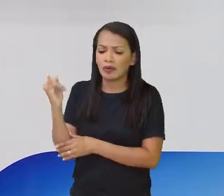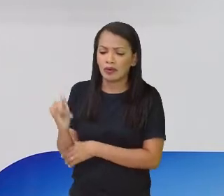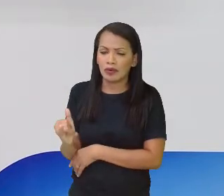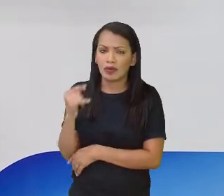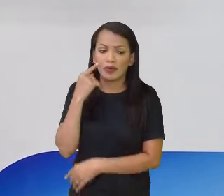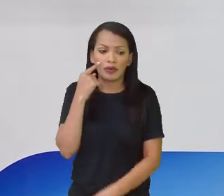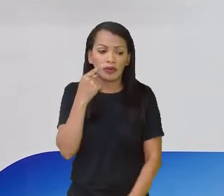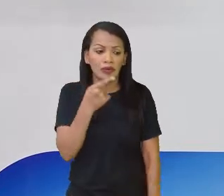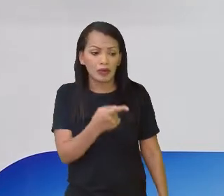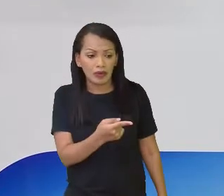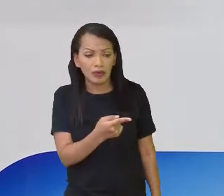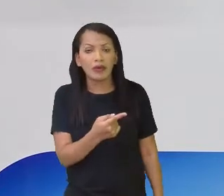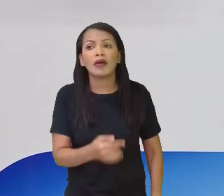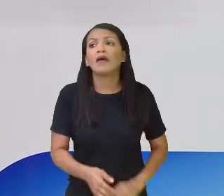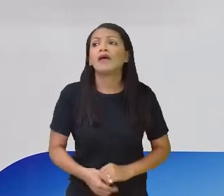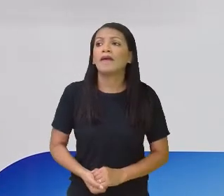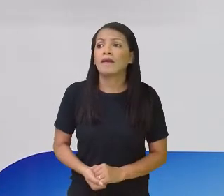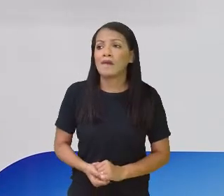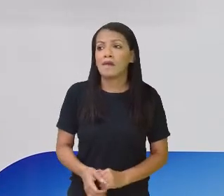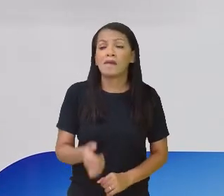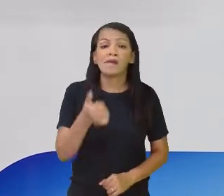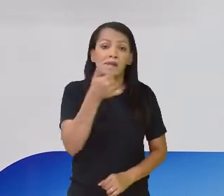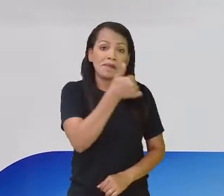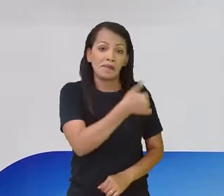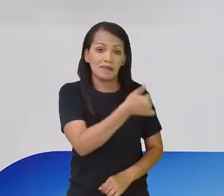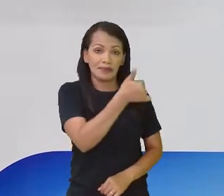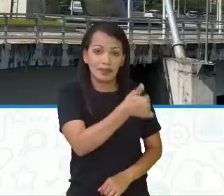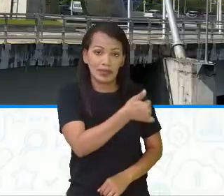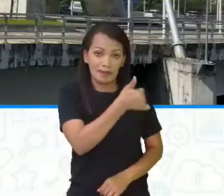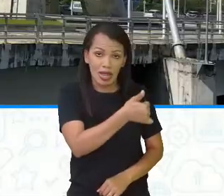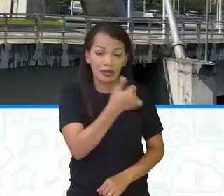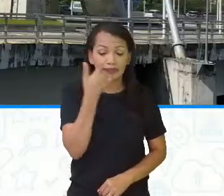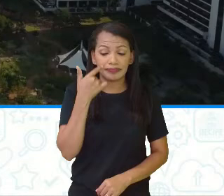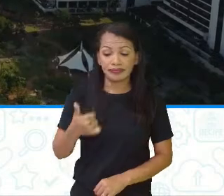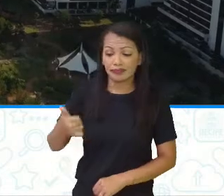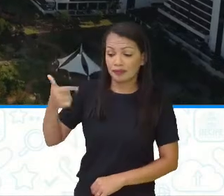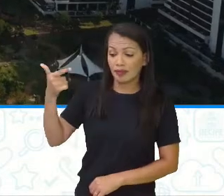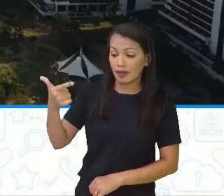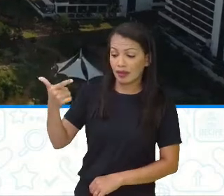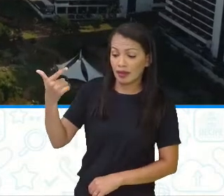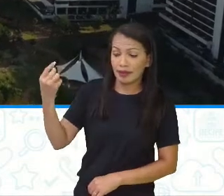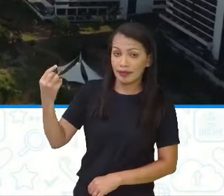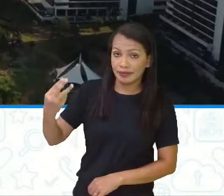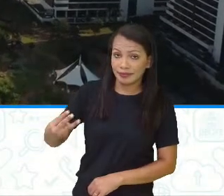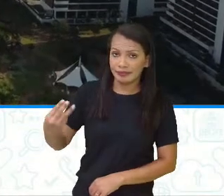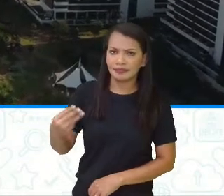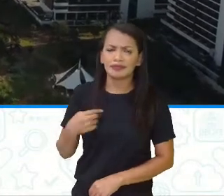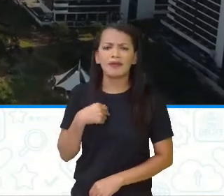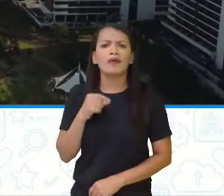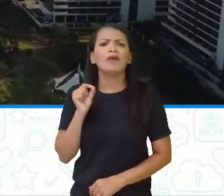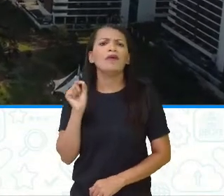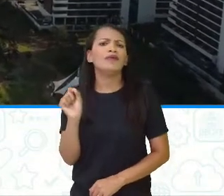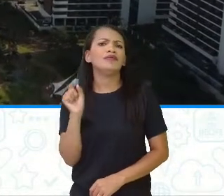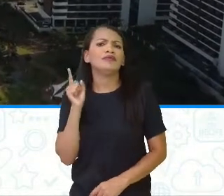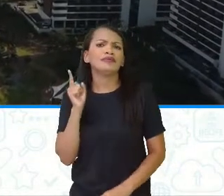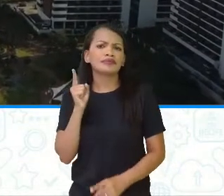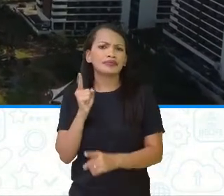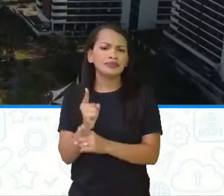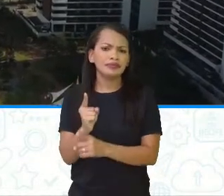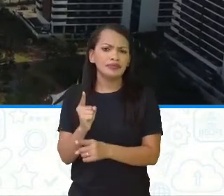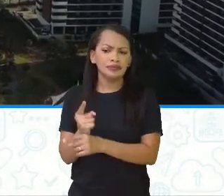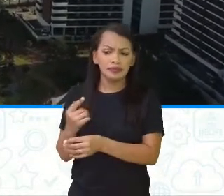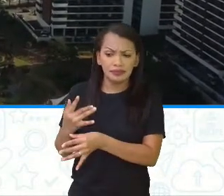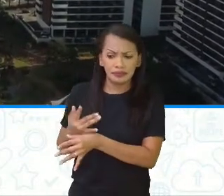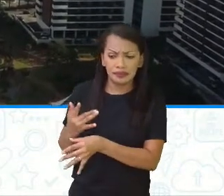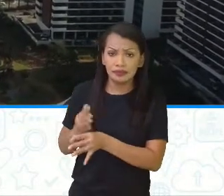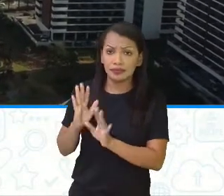no urbano nós vamos ter o secundário, terciário. Vamos seguindo. O que mais que a gente encontra nessa cidade? E a